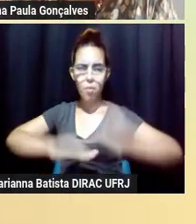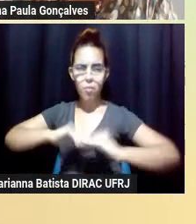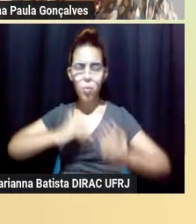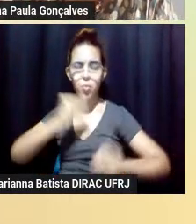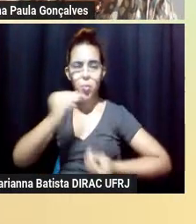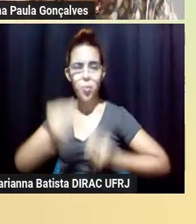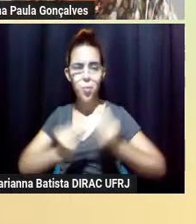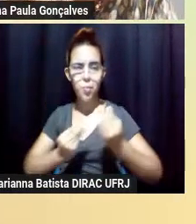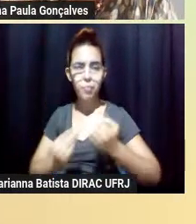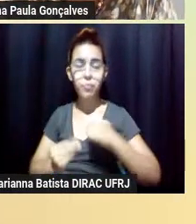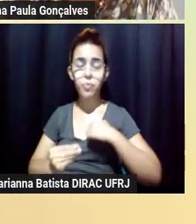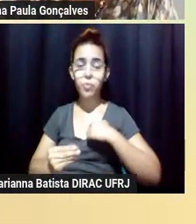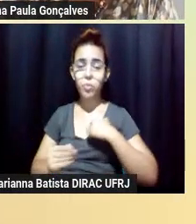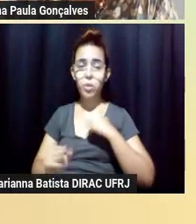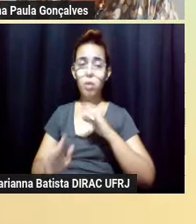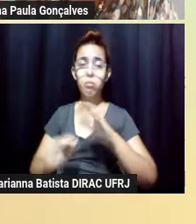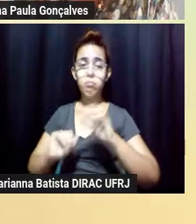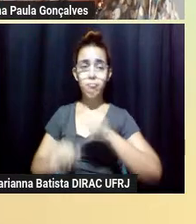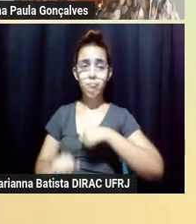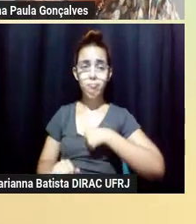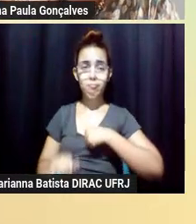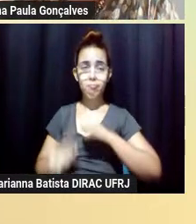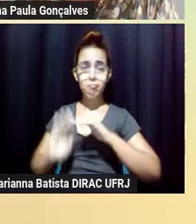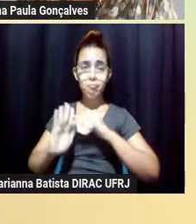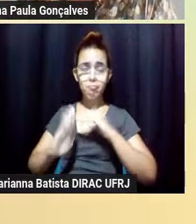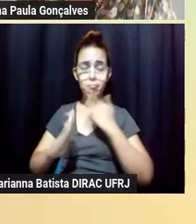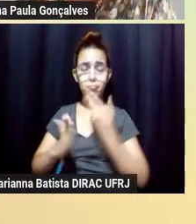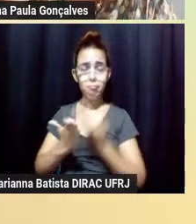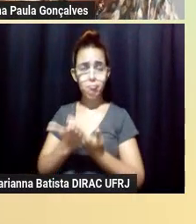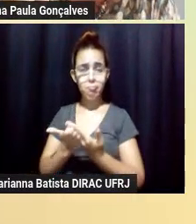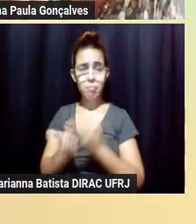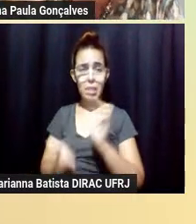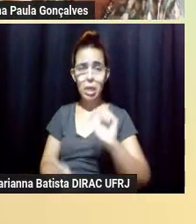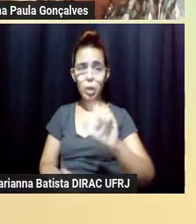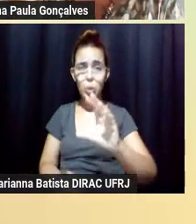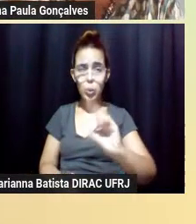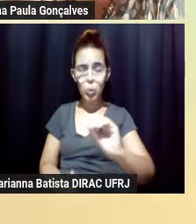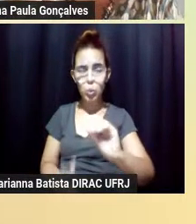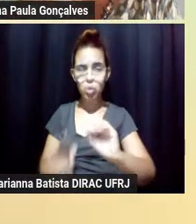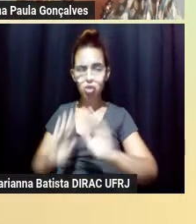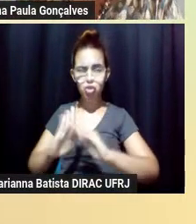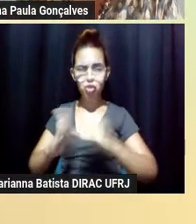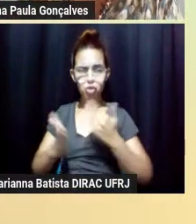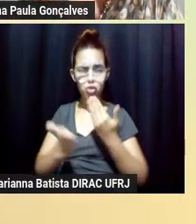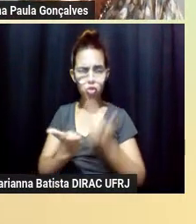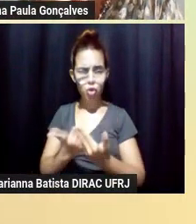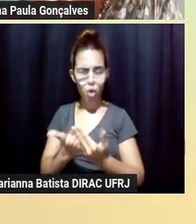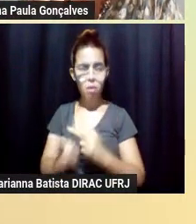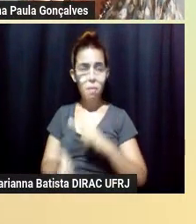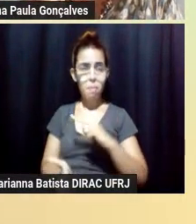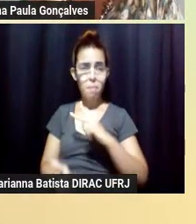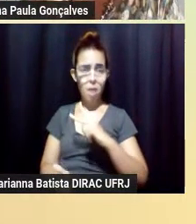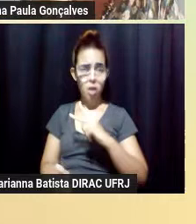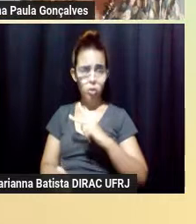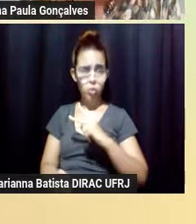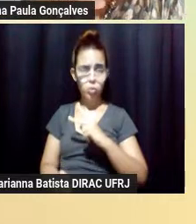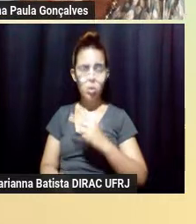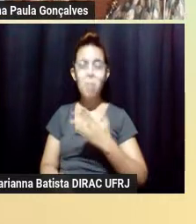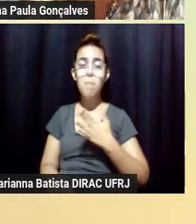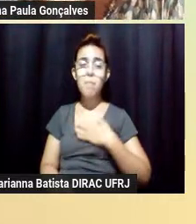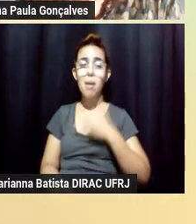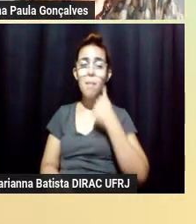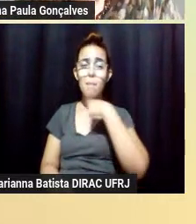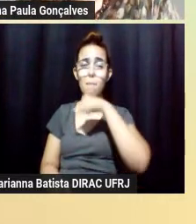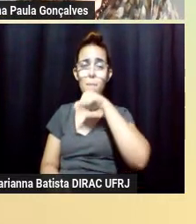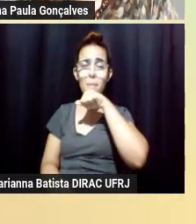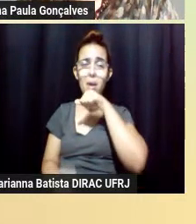escola particular que fica na minha rua, porque a minha mãe precisava trabalhar numa casa de família e uma das diretoras da escola conseguiu